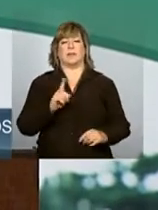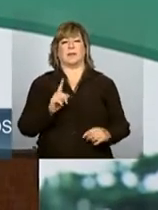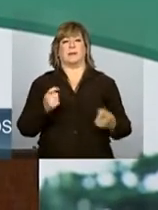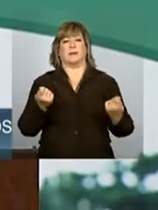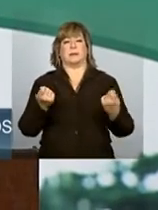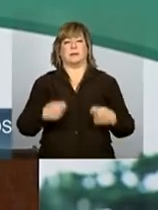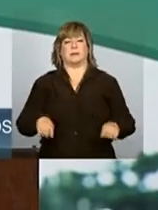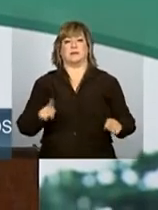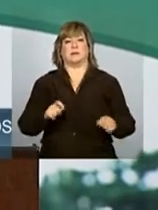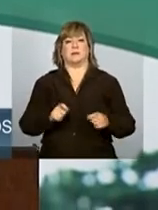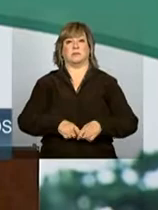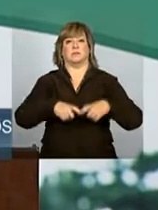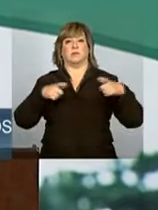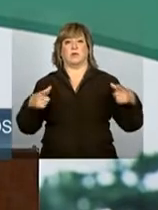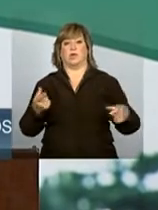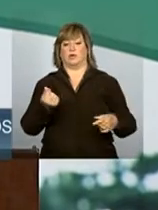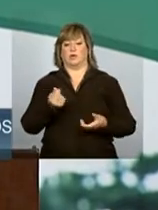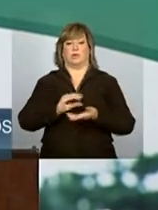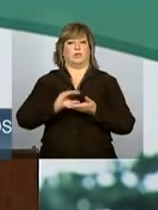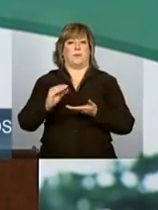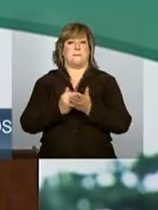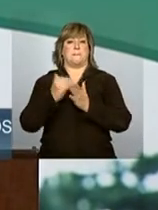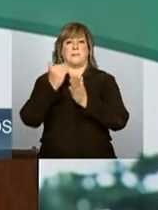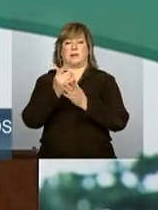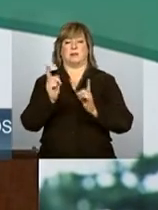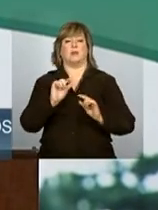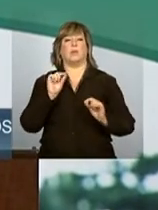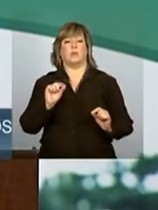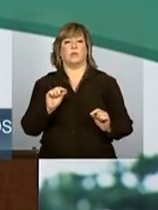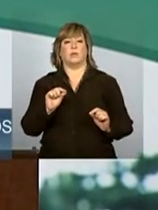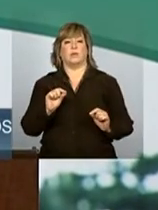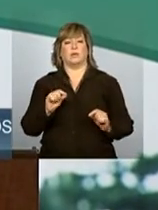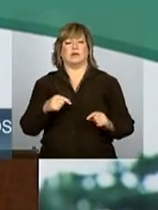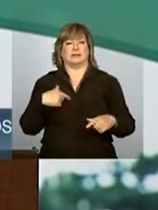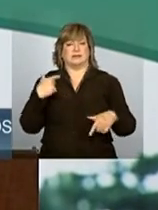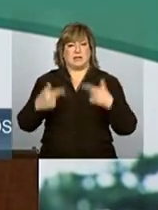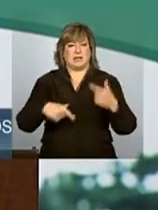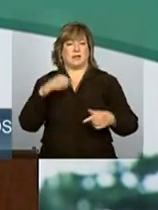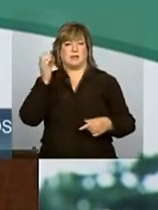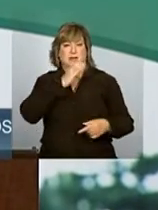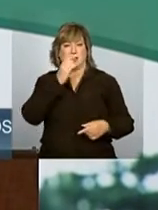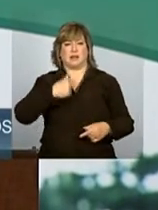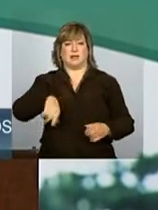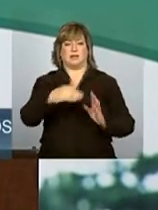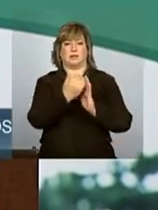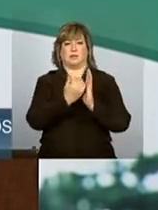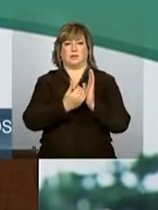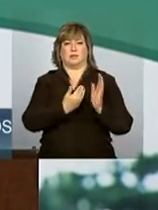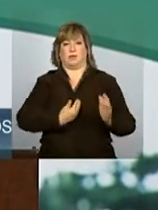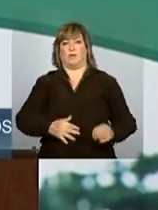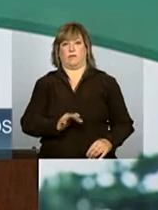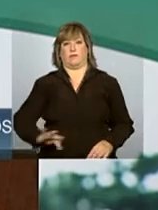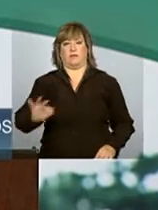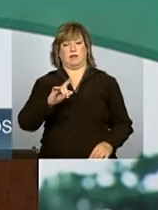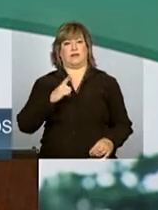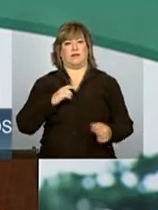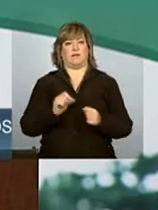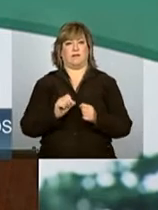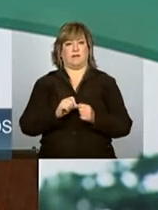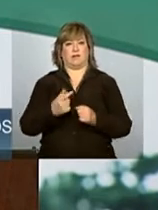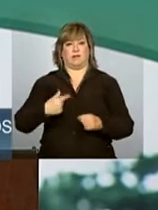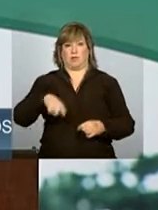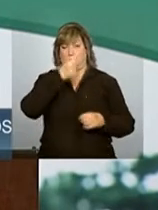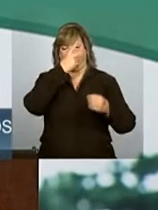necessário aumentar nossos repasses, e sim dinamizar ainda mais esses programas que o governo federal tem efetuado para os